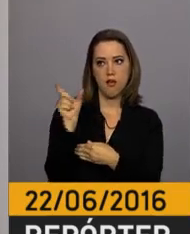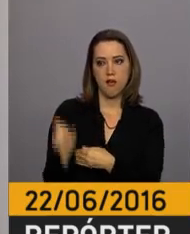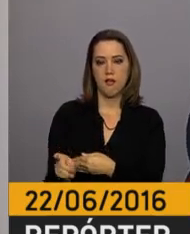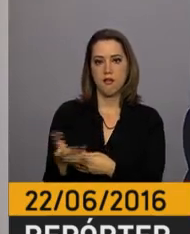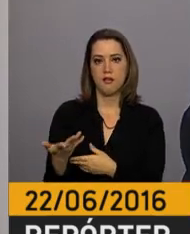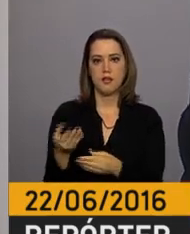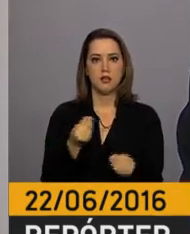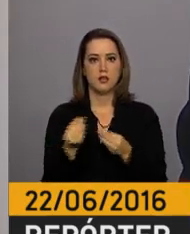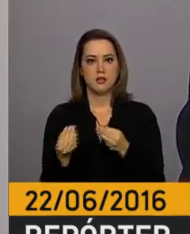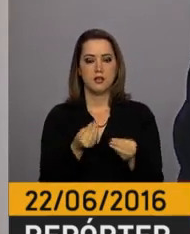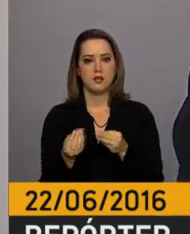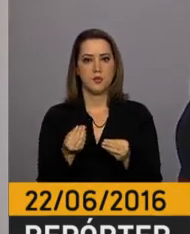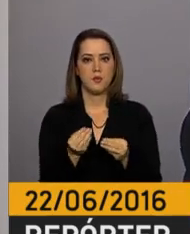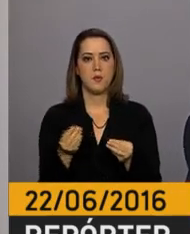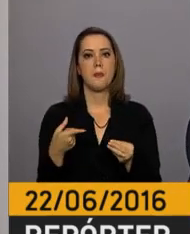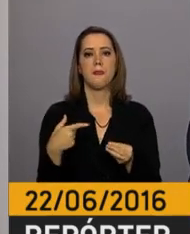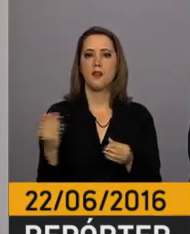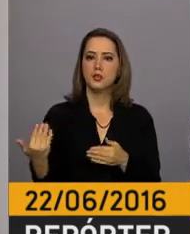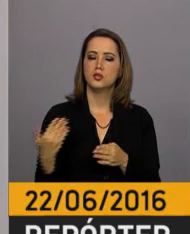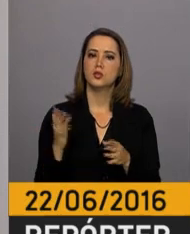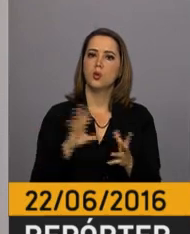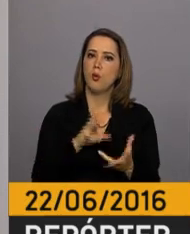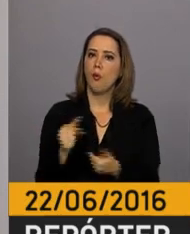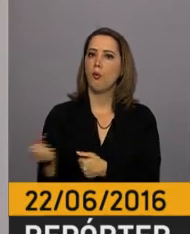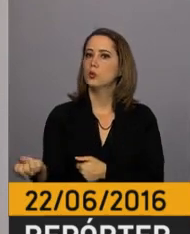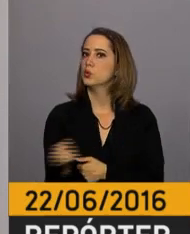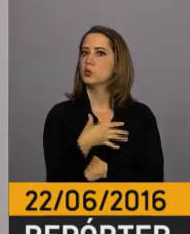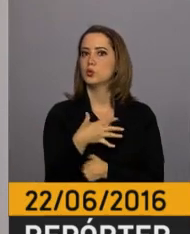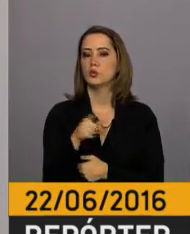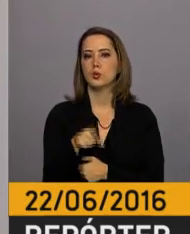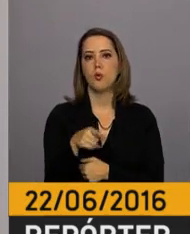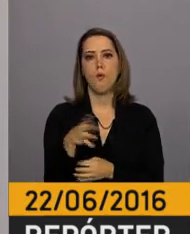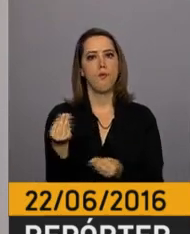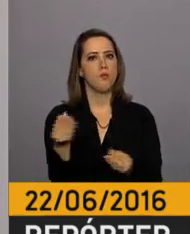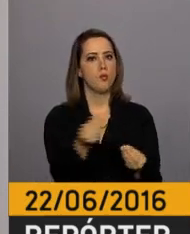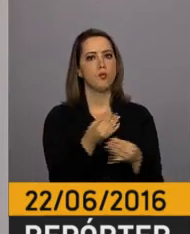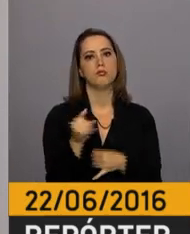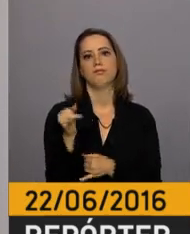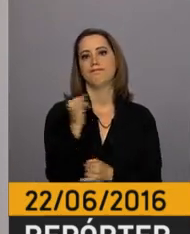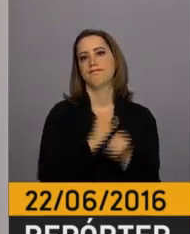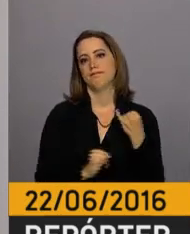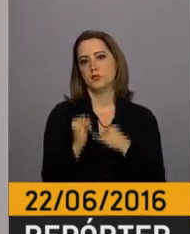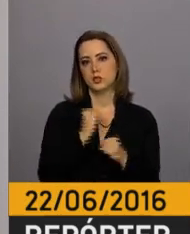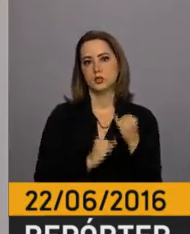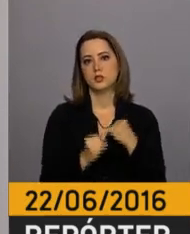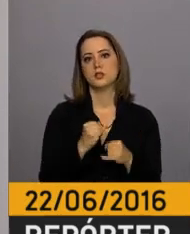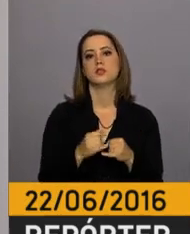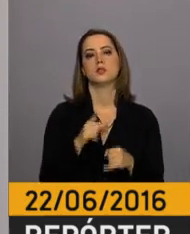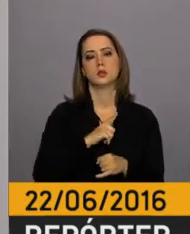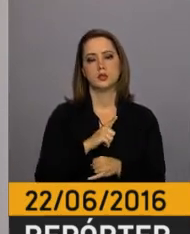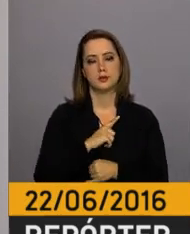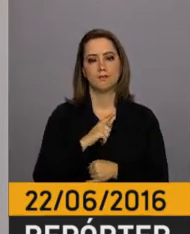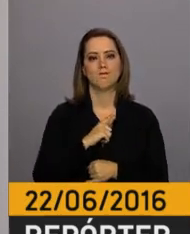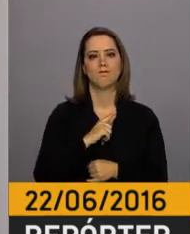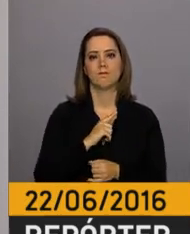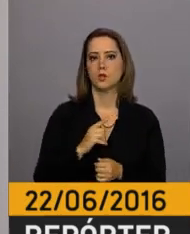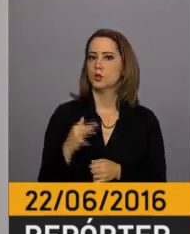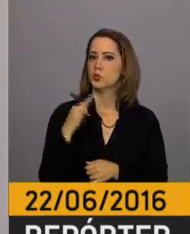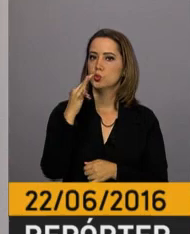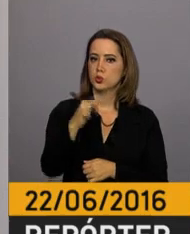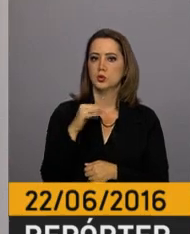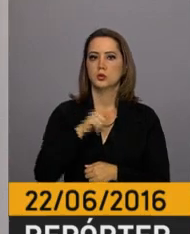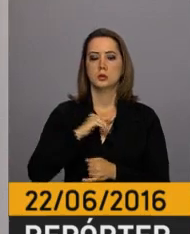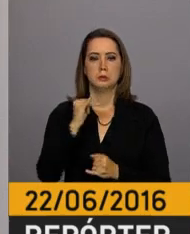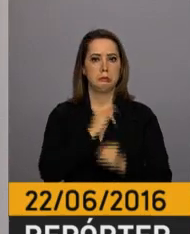mundo que nós estamos adentrando pela quantidade de informações que estarão disponíveis sobre tudo sobre